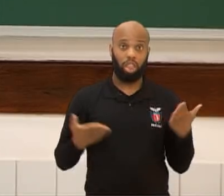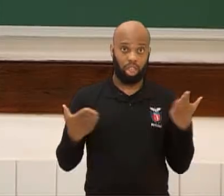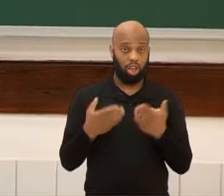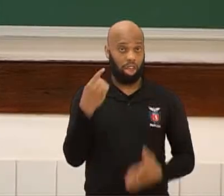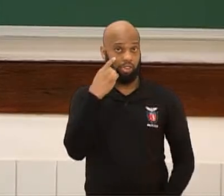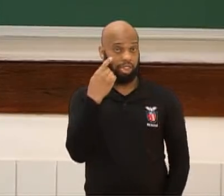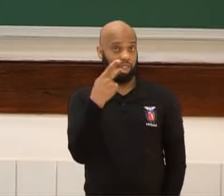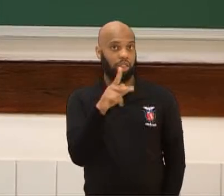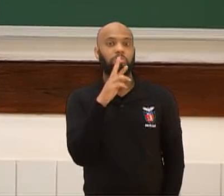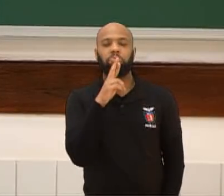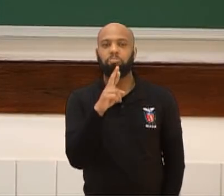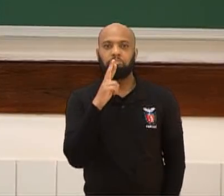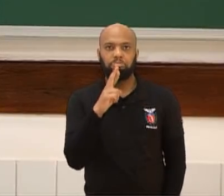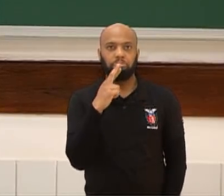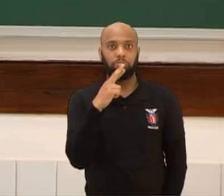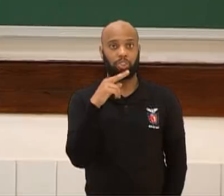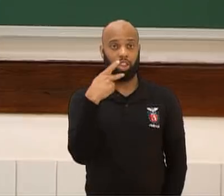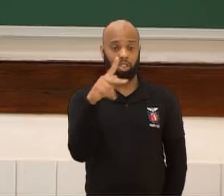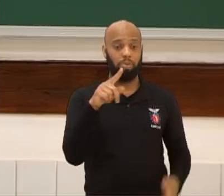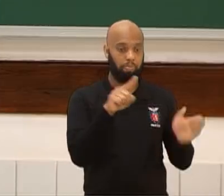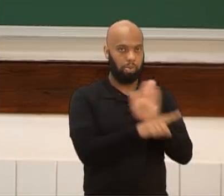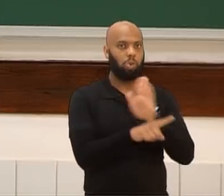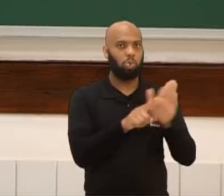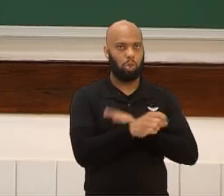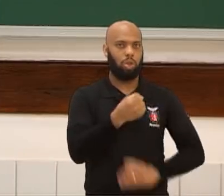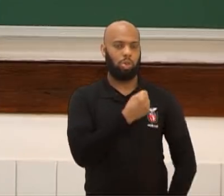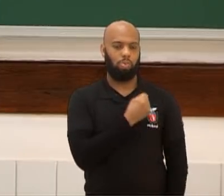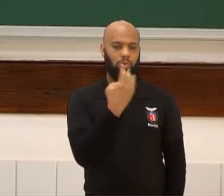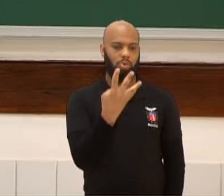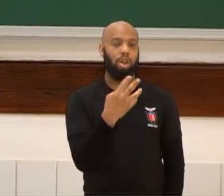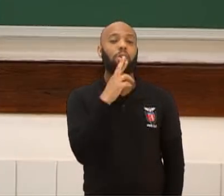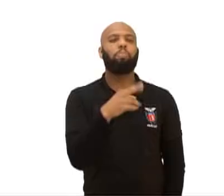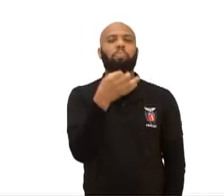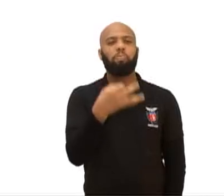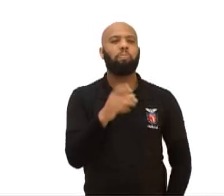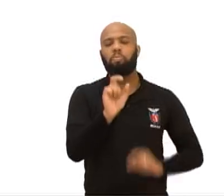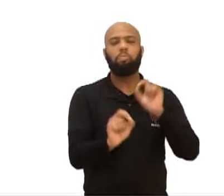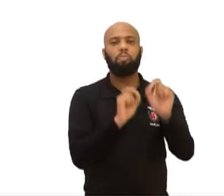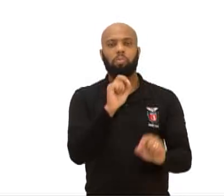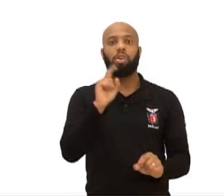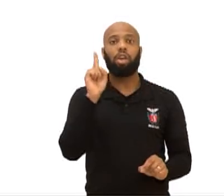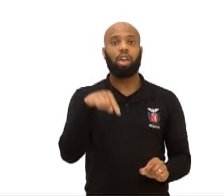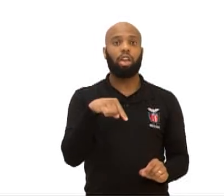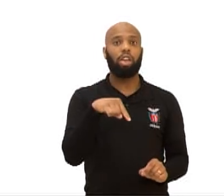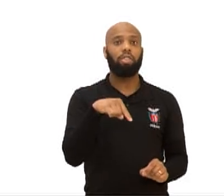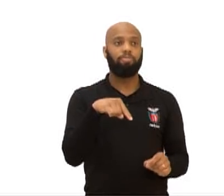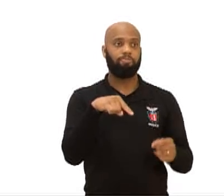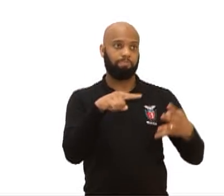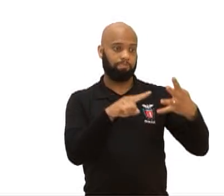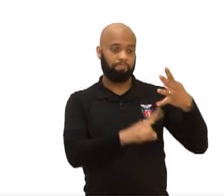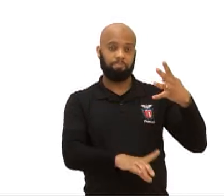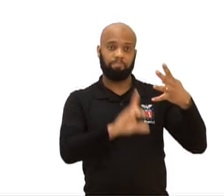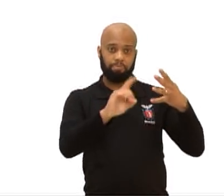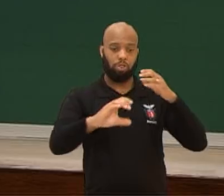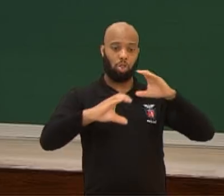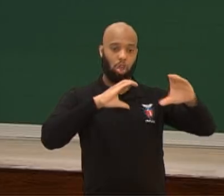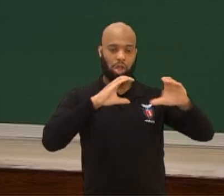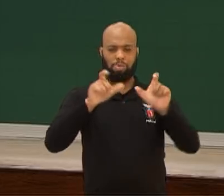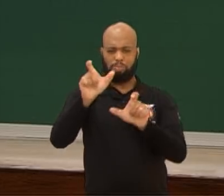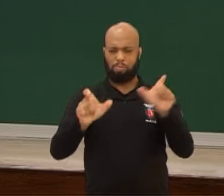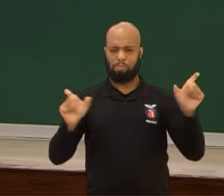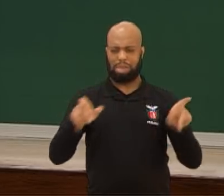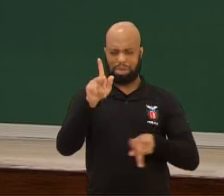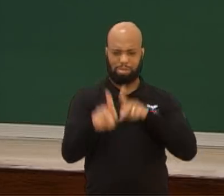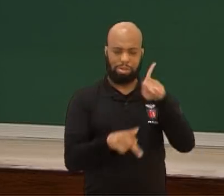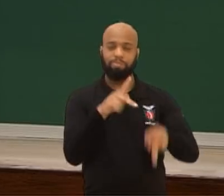Vamos conferir a resposta do nosso quiz número 4? Alternativa correta, alternativa D, que é a comunicação de massa,